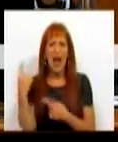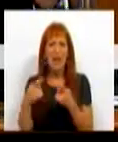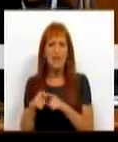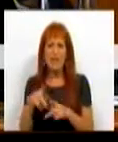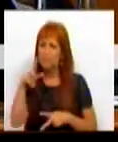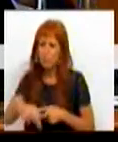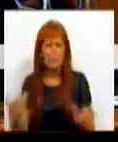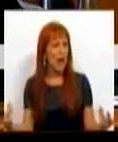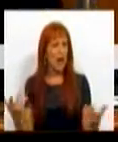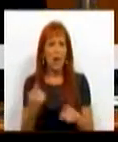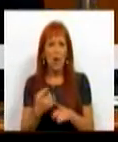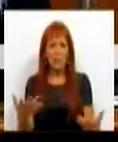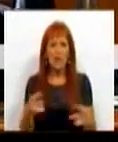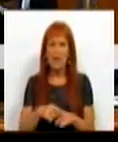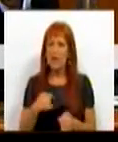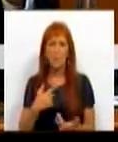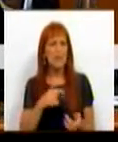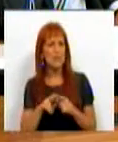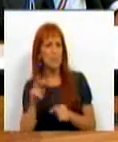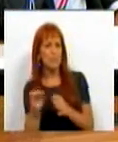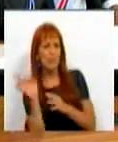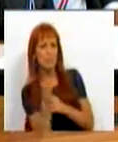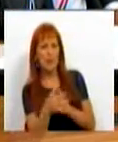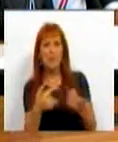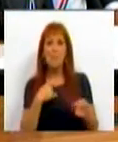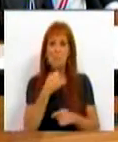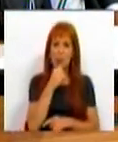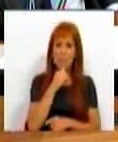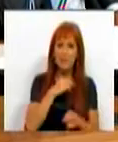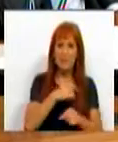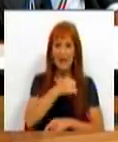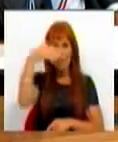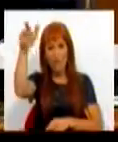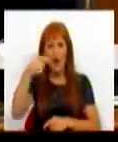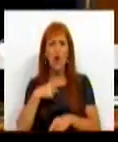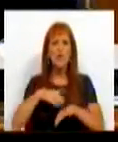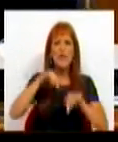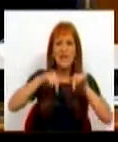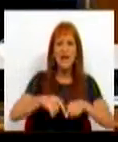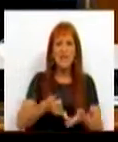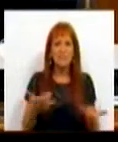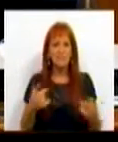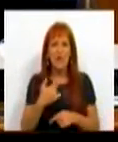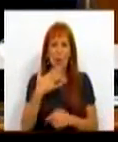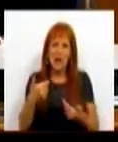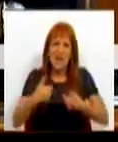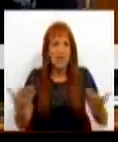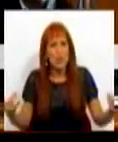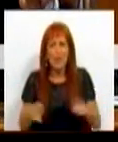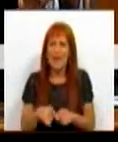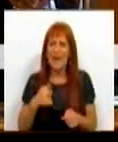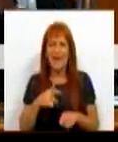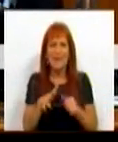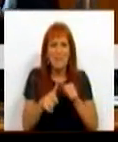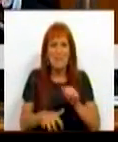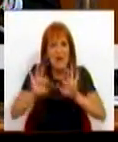quando é interrompido ou faz uma resposta a um aparte. Portanto, para que se possa perceber lá fora o que estamos aqui a fazer, peço a vossa ajuda, que é no fundo deixar que a